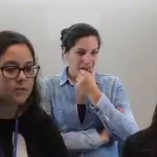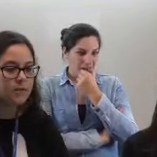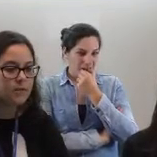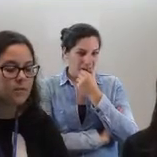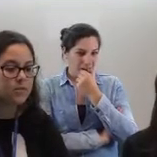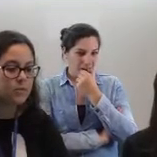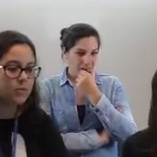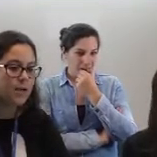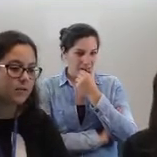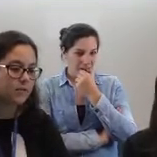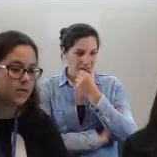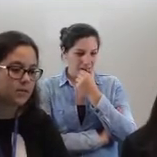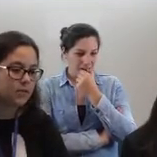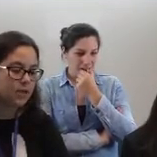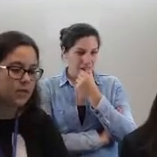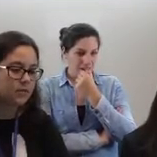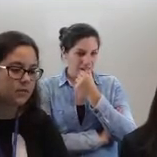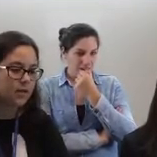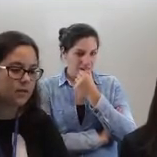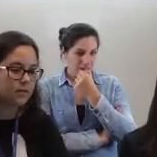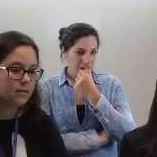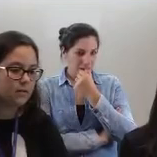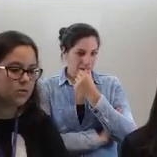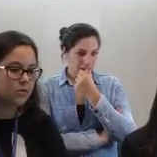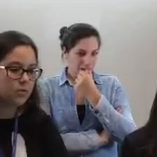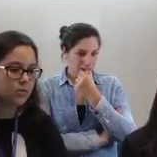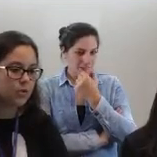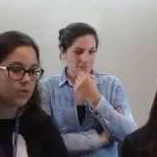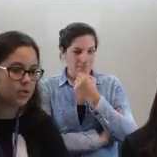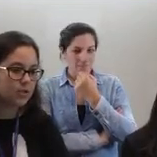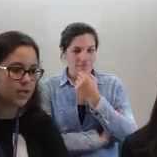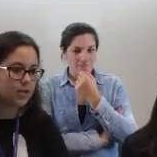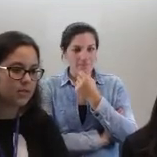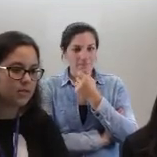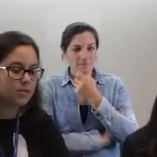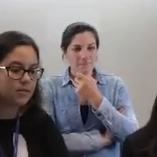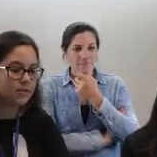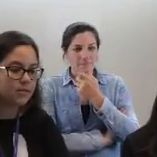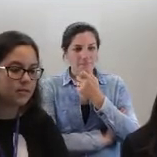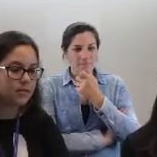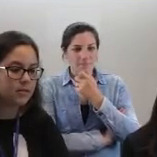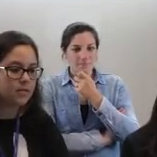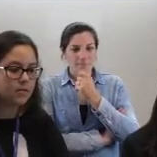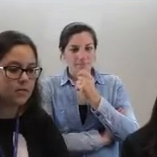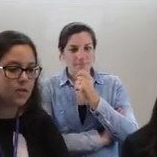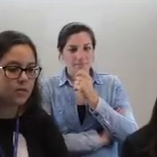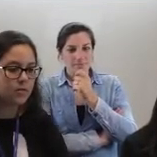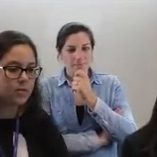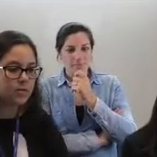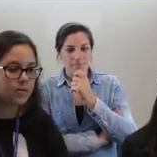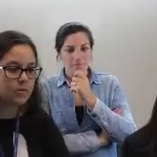olhadinha. Mostra o sumário também, assim, do livro, né? De tudo que tem de temas.